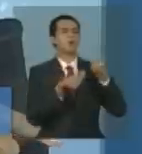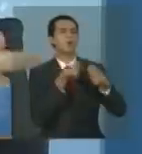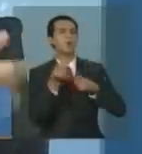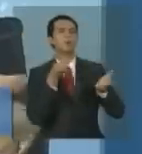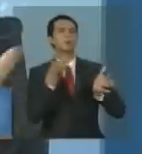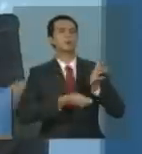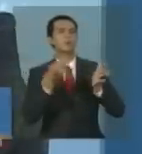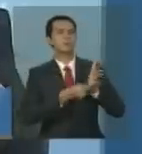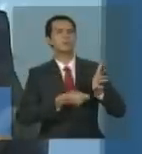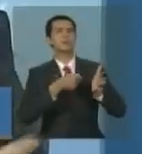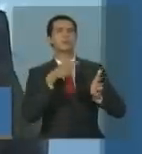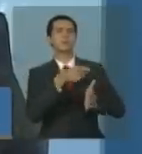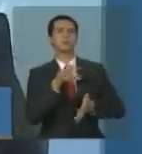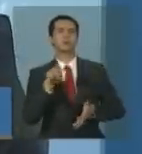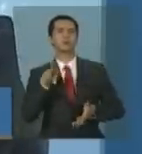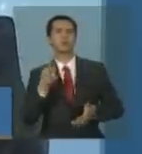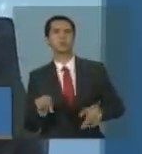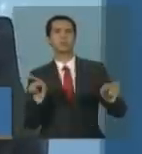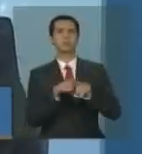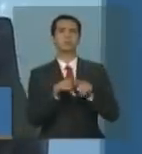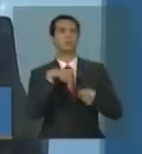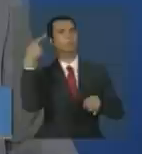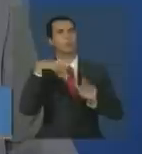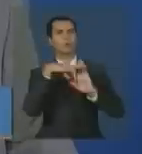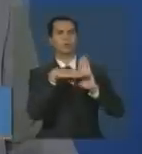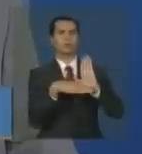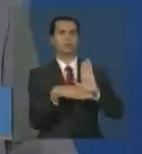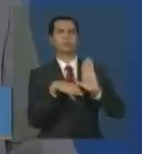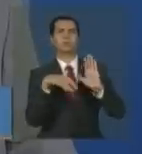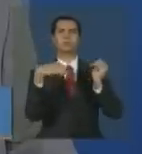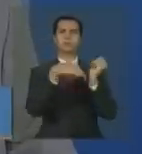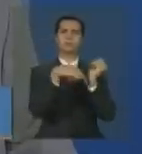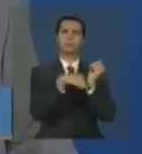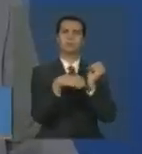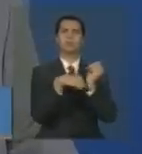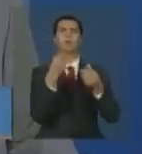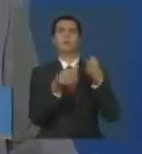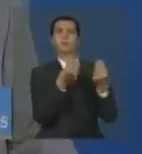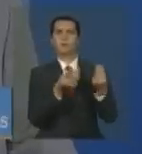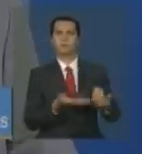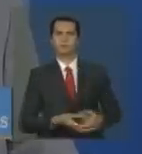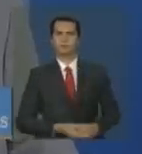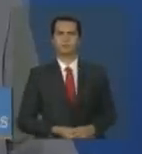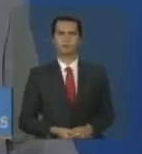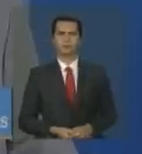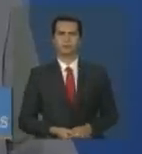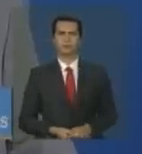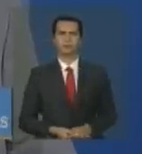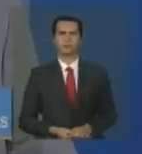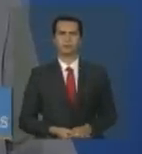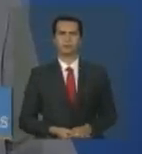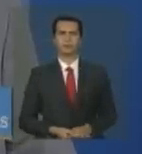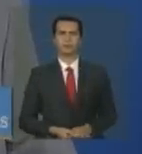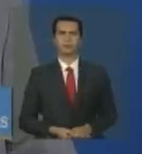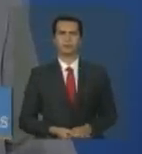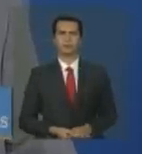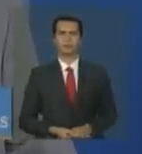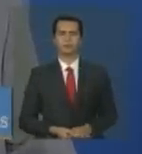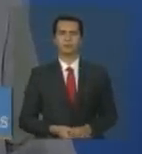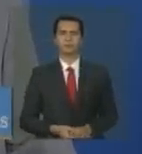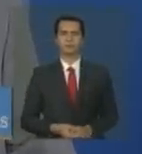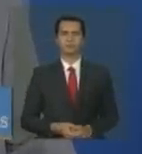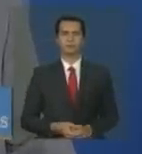e essa nova política de senha que você disse que falaria sobre ela? Isto, o censo Na medida em que nós fomos